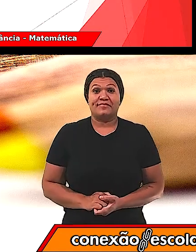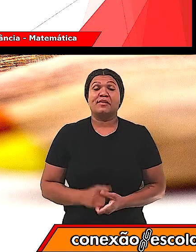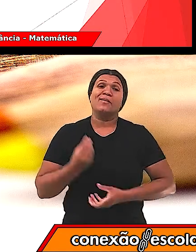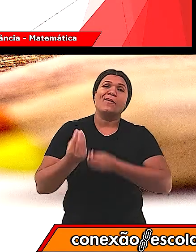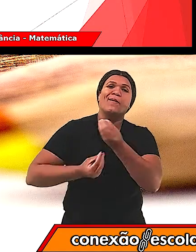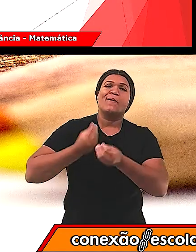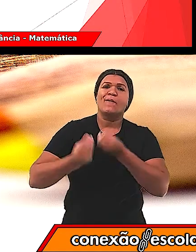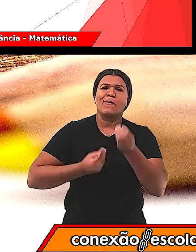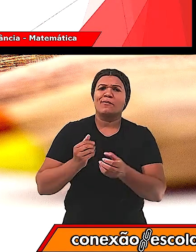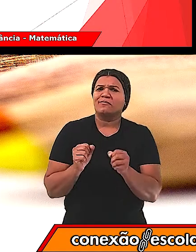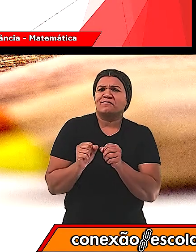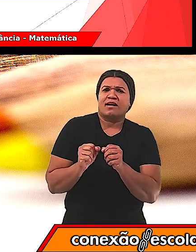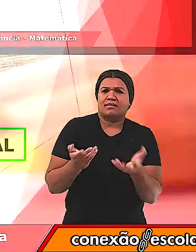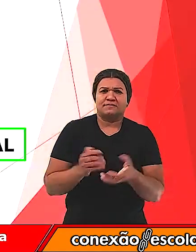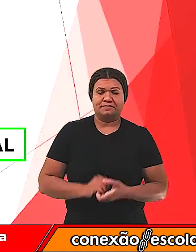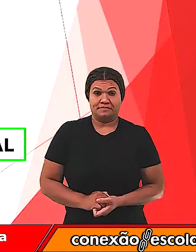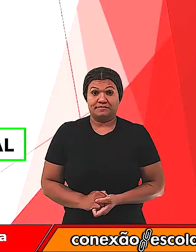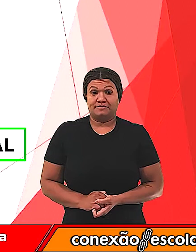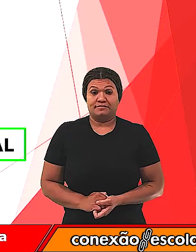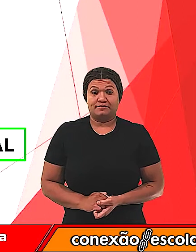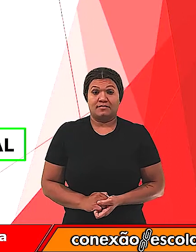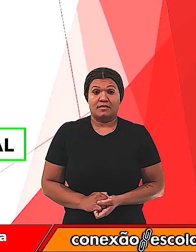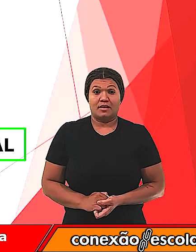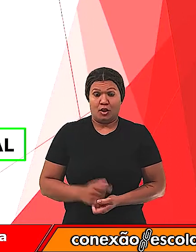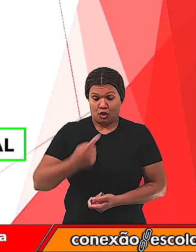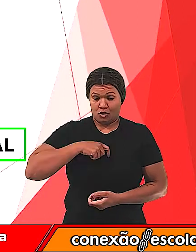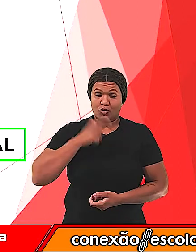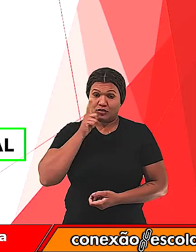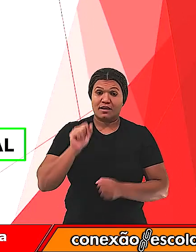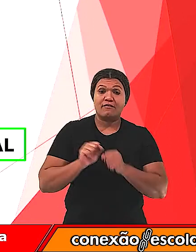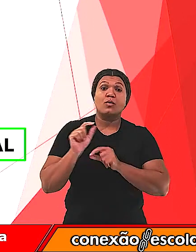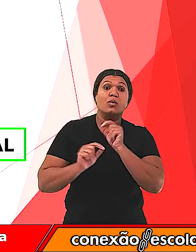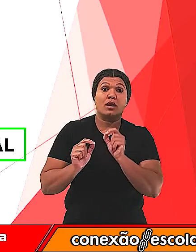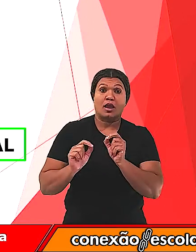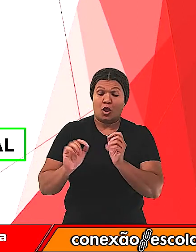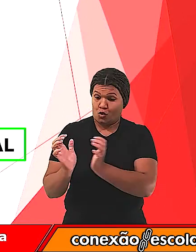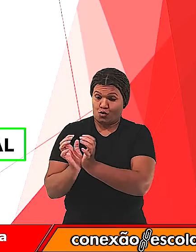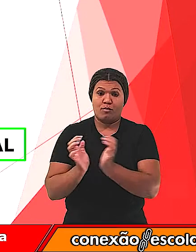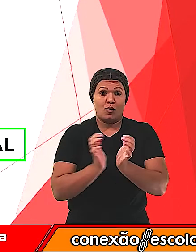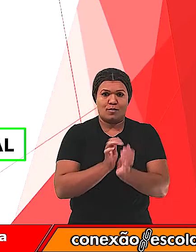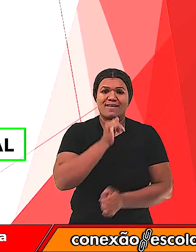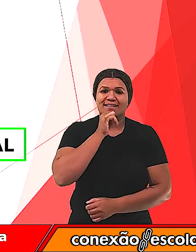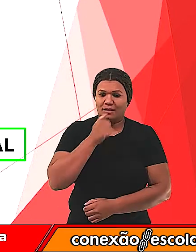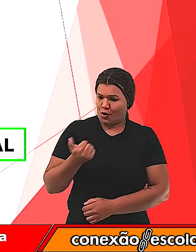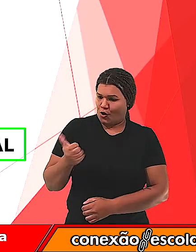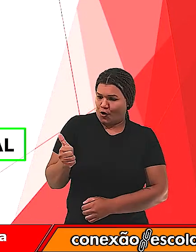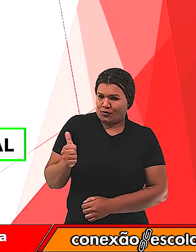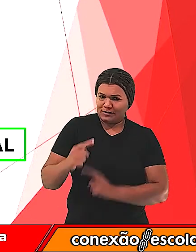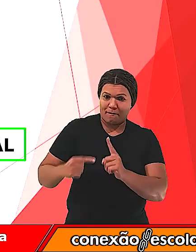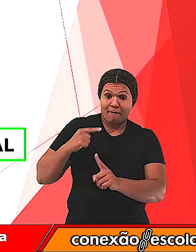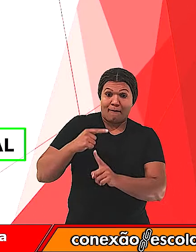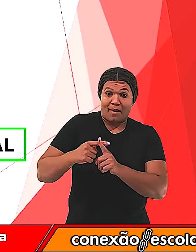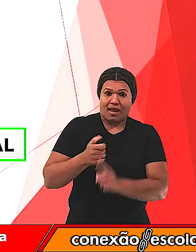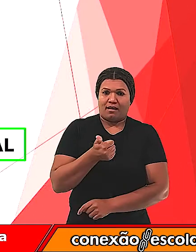ela funciona? Nós vamos agrupar a quantidade 11 com a quantidade 15. Qual seria